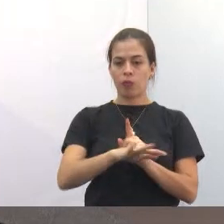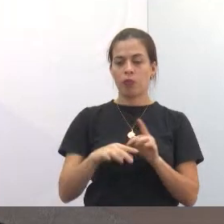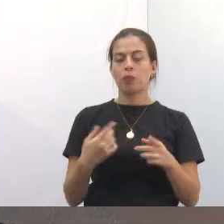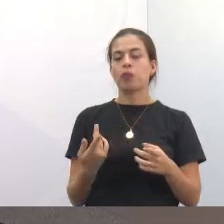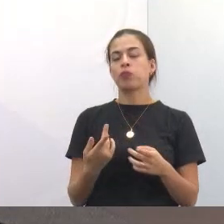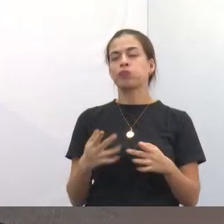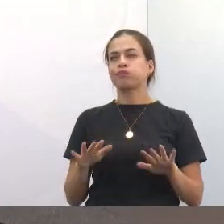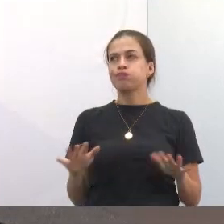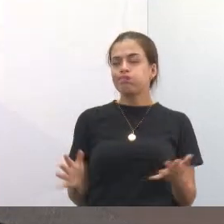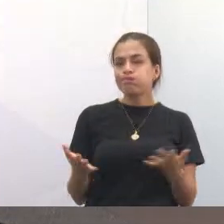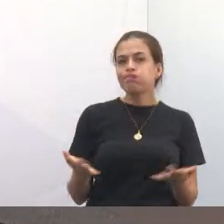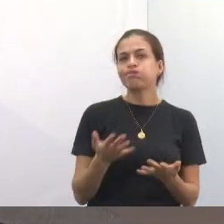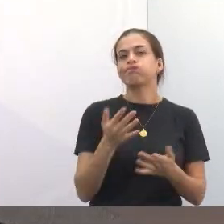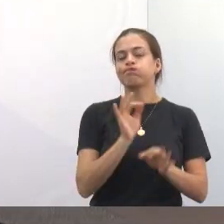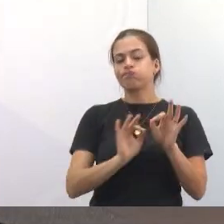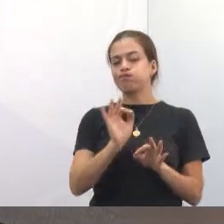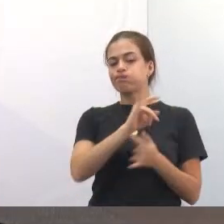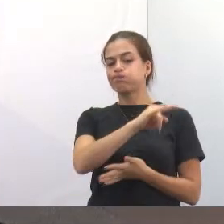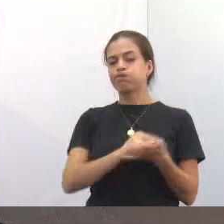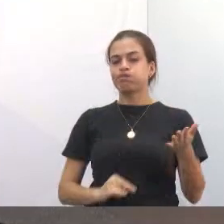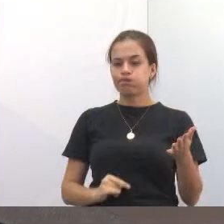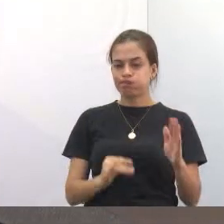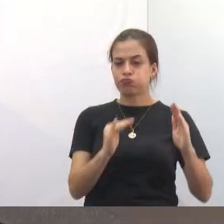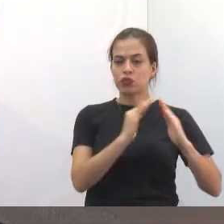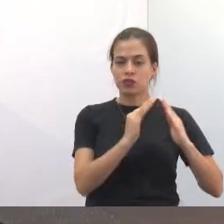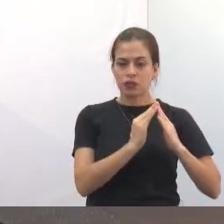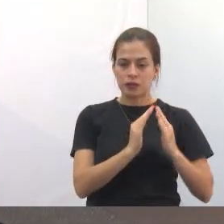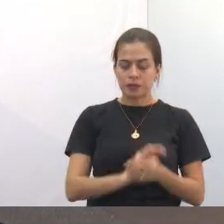embasar o projeto de regularização fundiária.